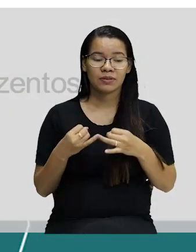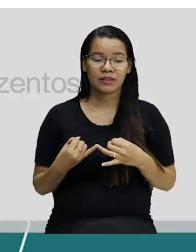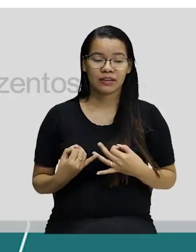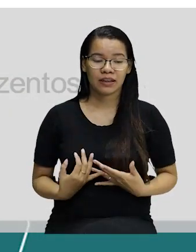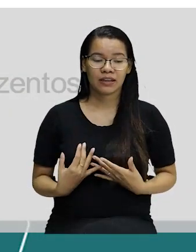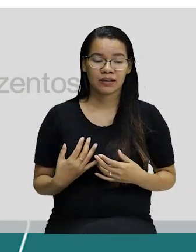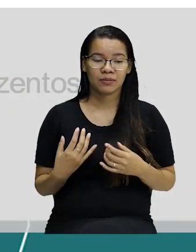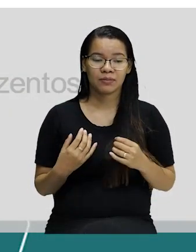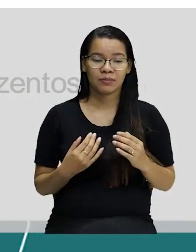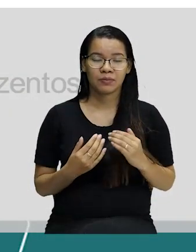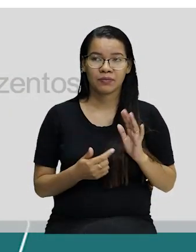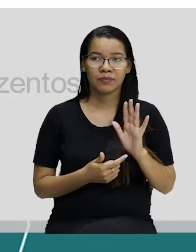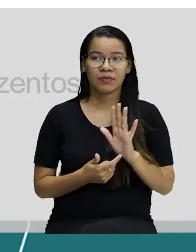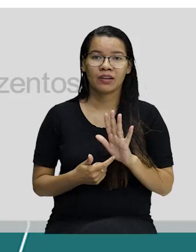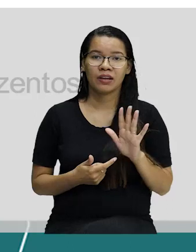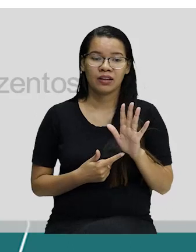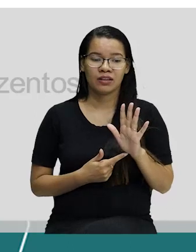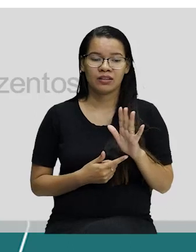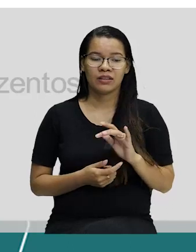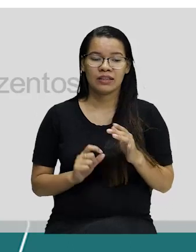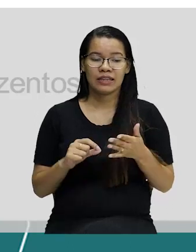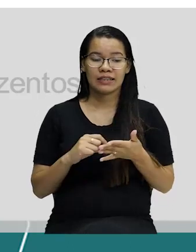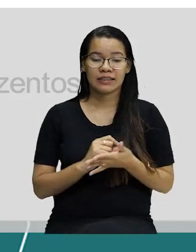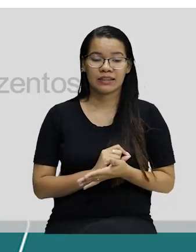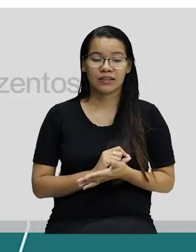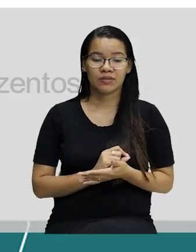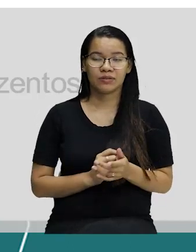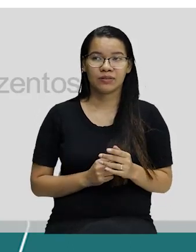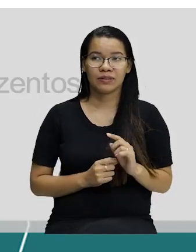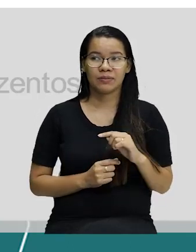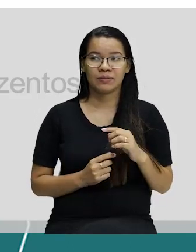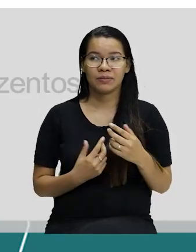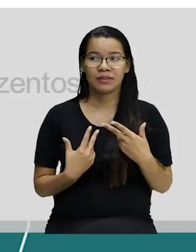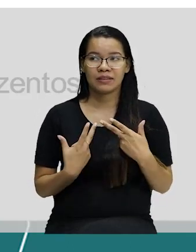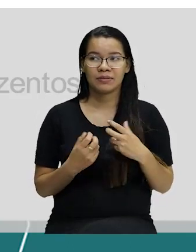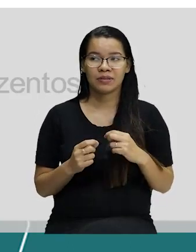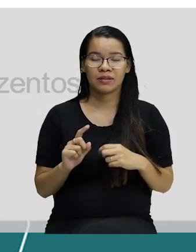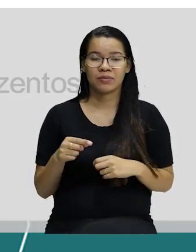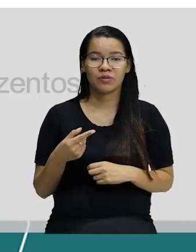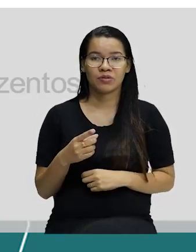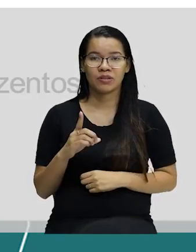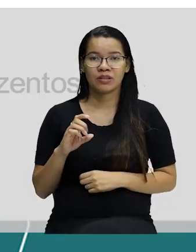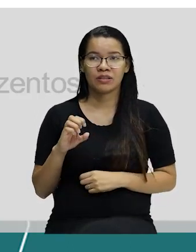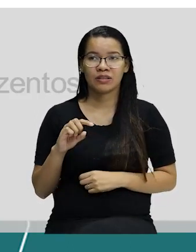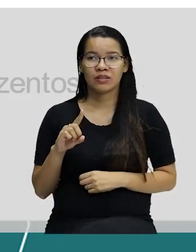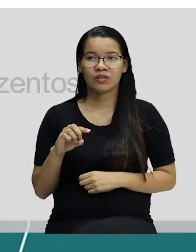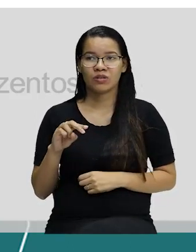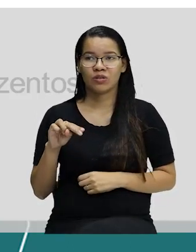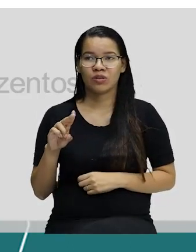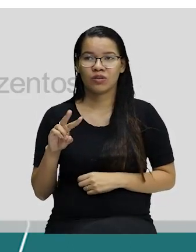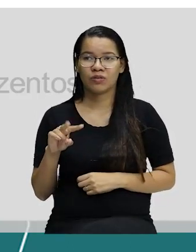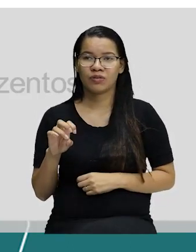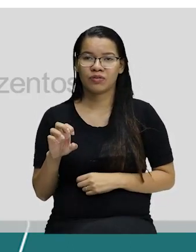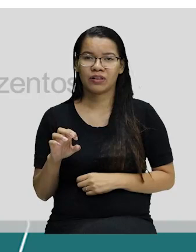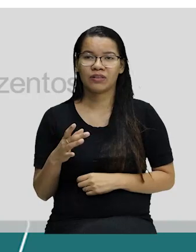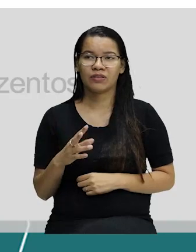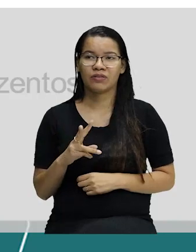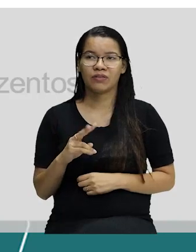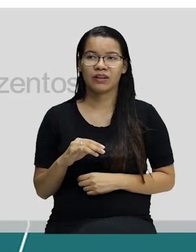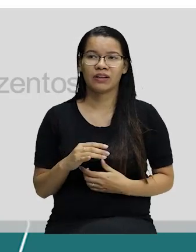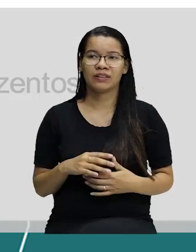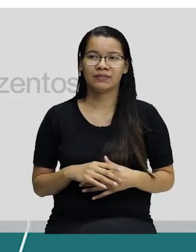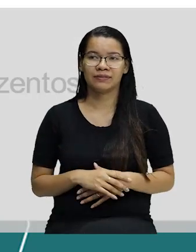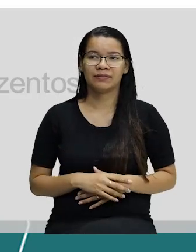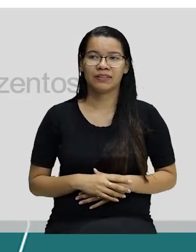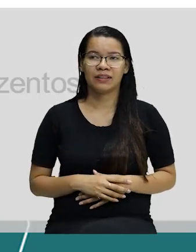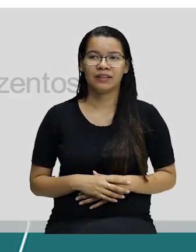todos eles postos aqui por extenso e perceba que depois do 19, eita, Renata, será que está certo? Então, confere aí, vai de